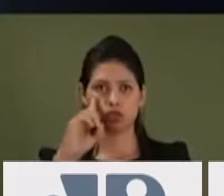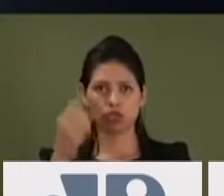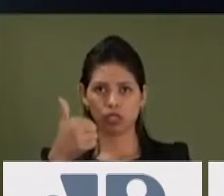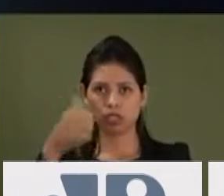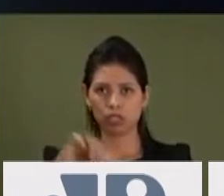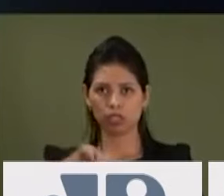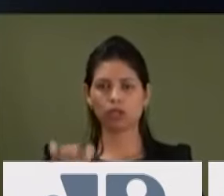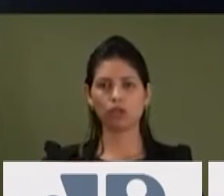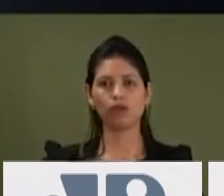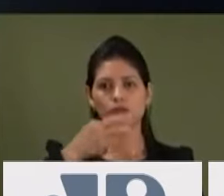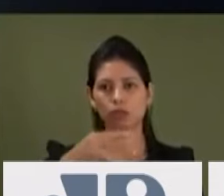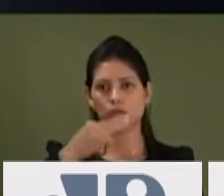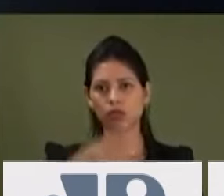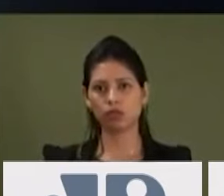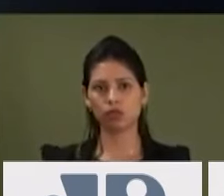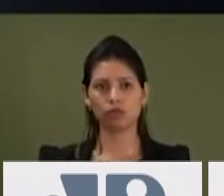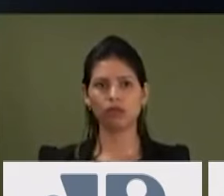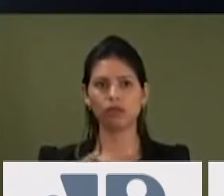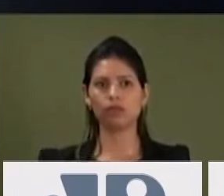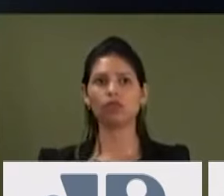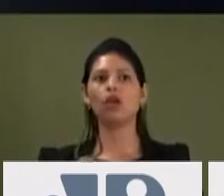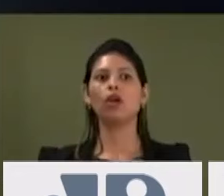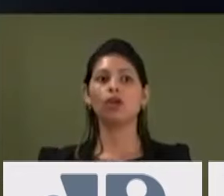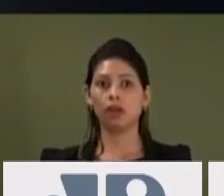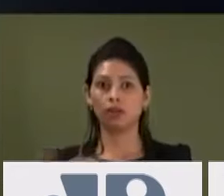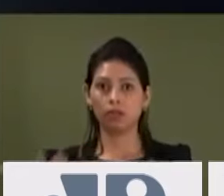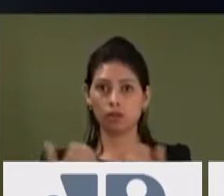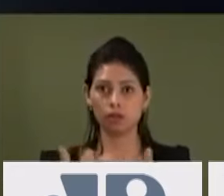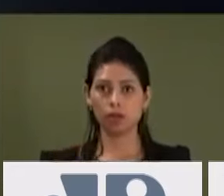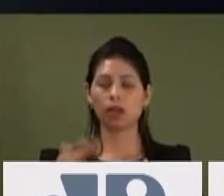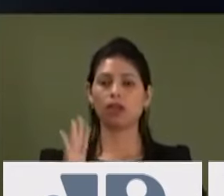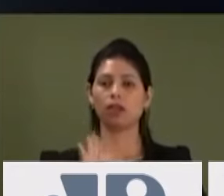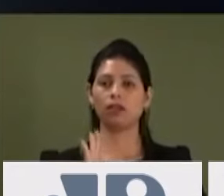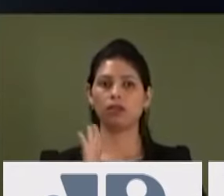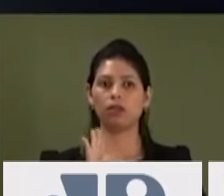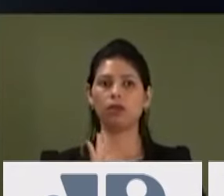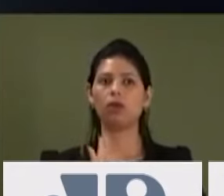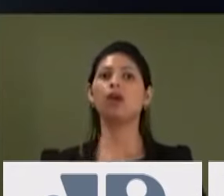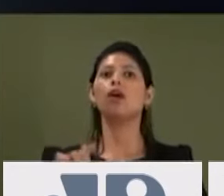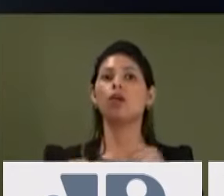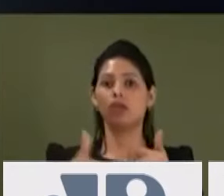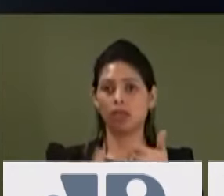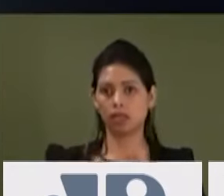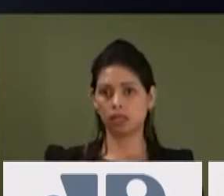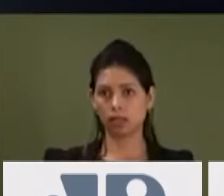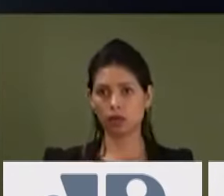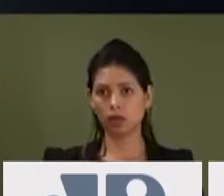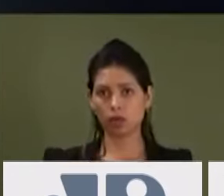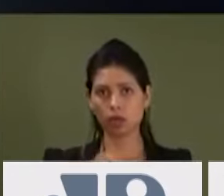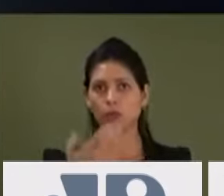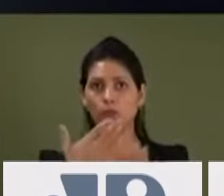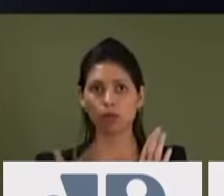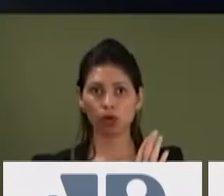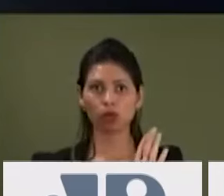de 2024. O projeto aguarda envio ao Senado e, assim que possível, analisaremos essa proposição, que é tão